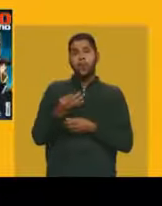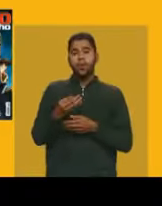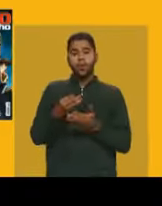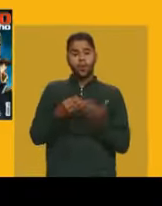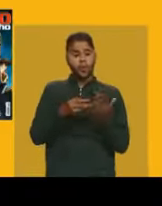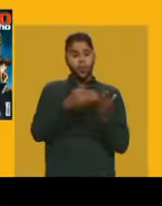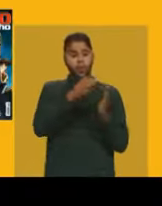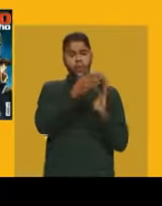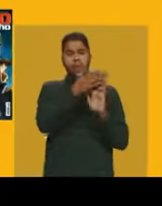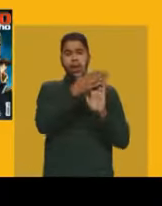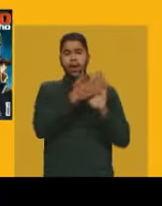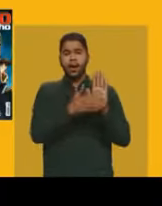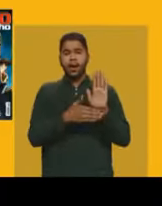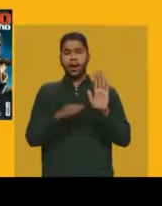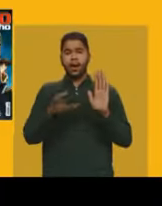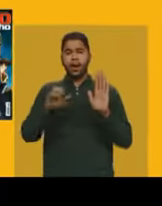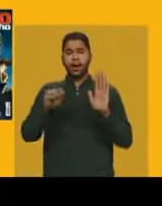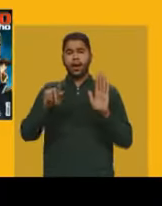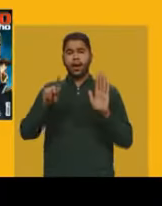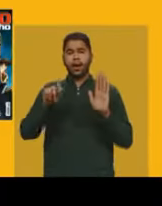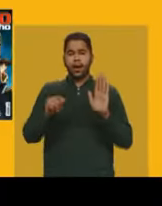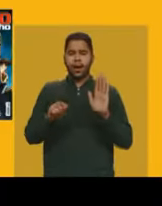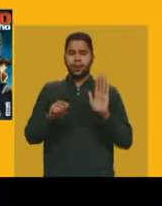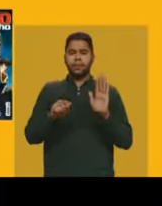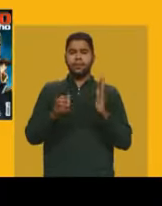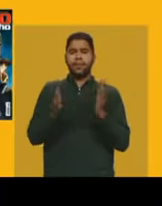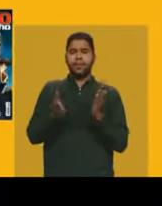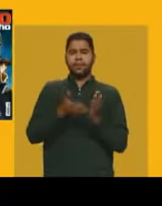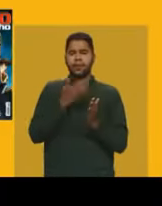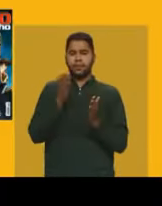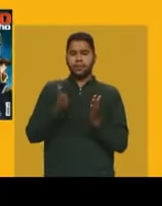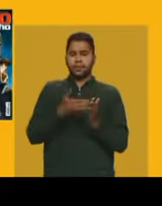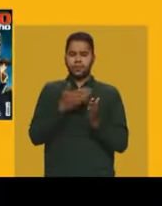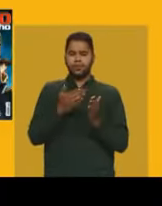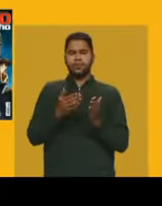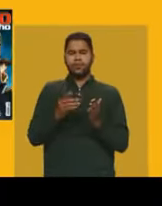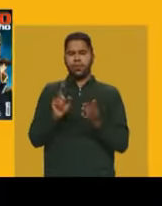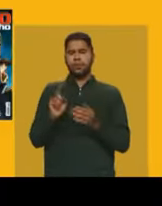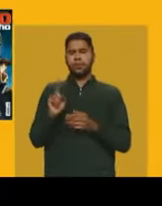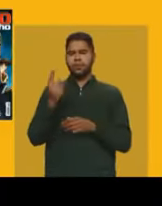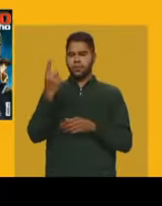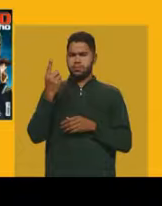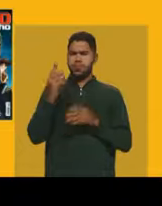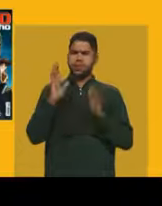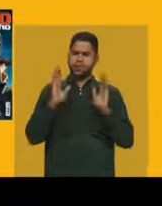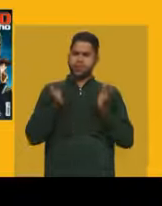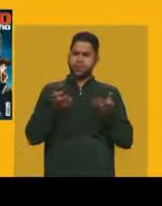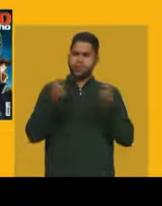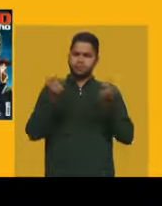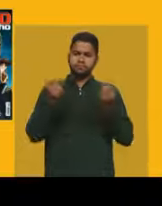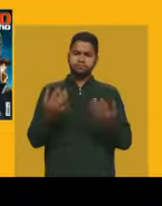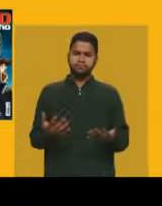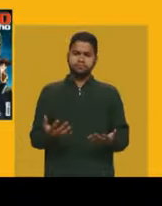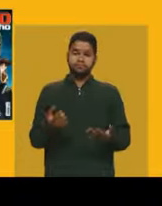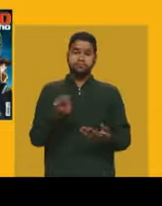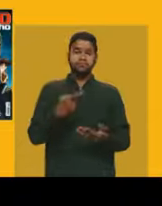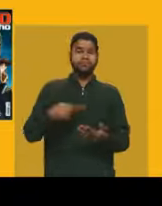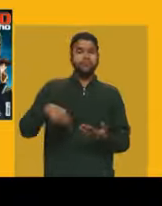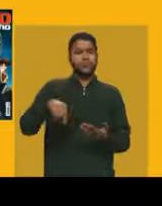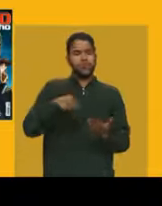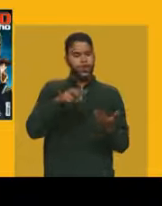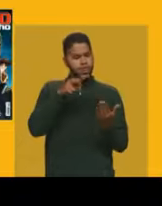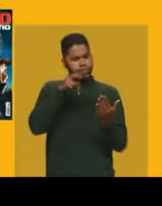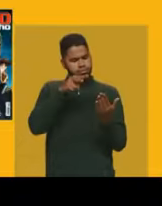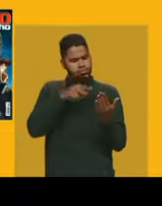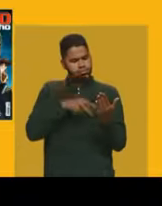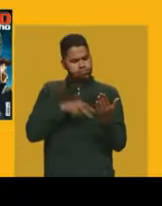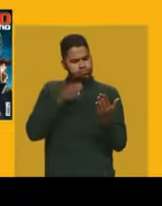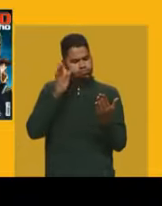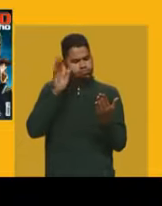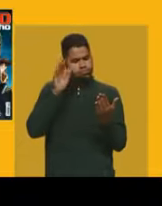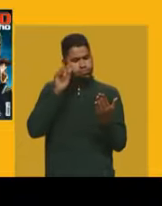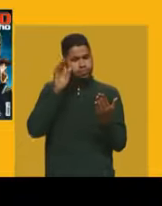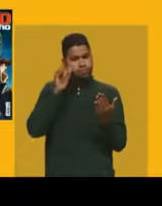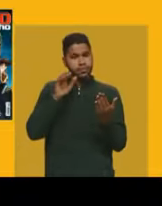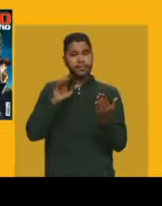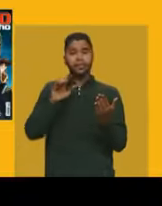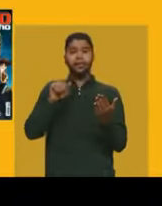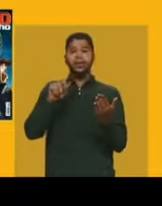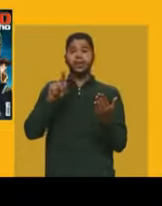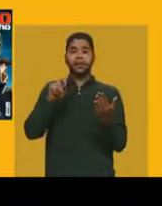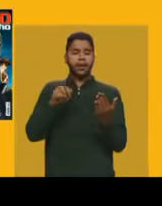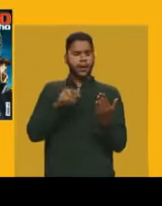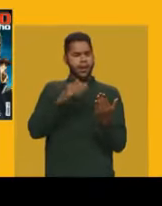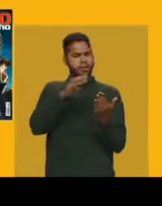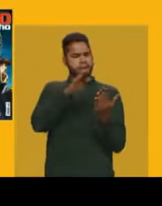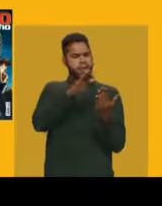de revista. Então, a primeira parte, né, já falei aqui, que nós observamos é a capa da